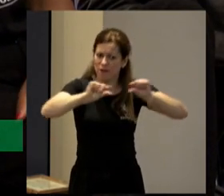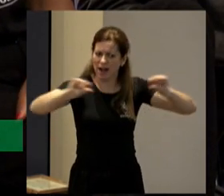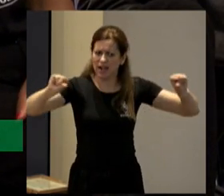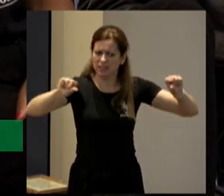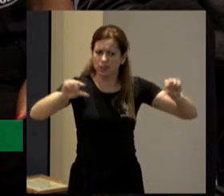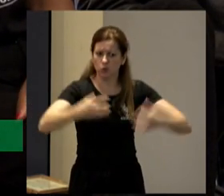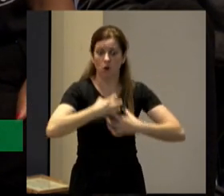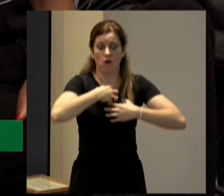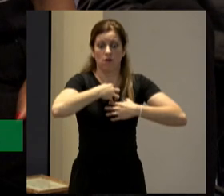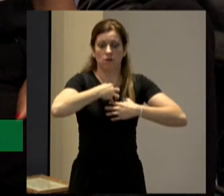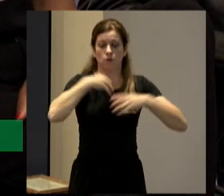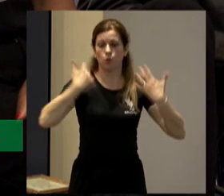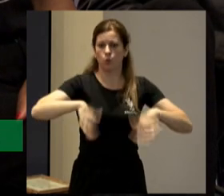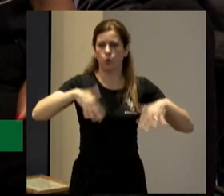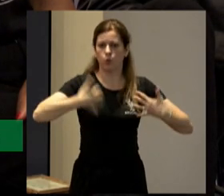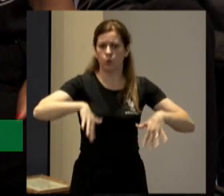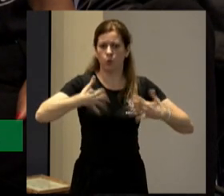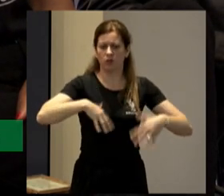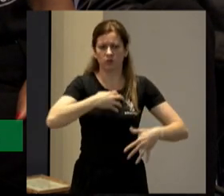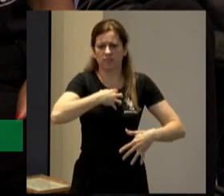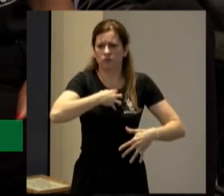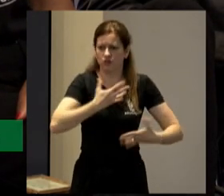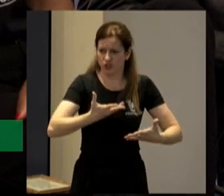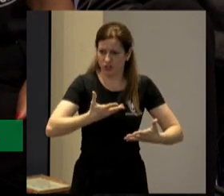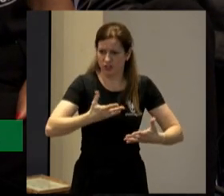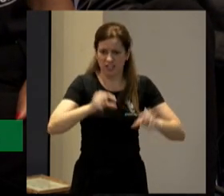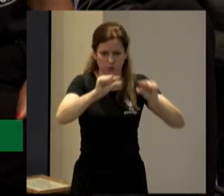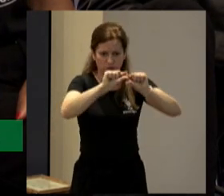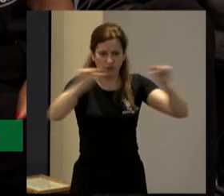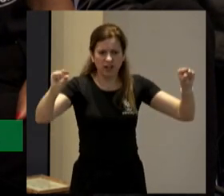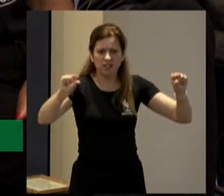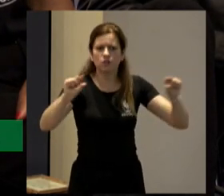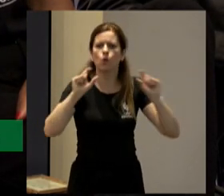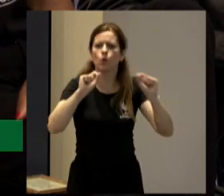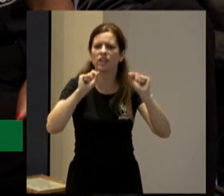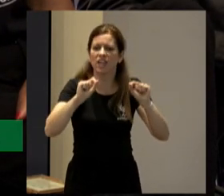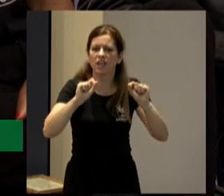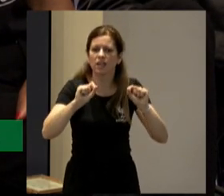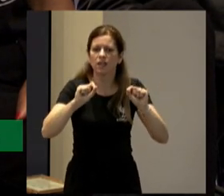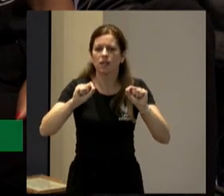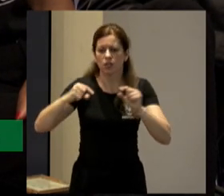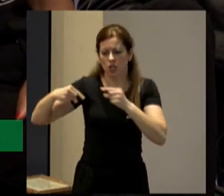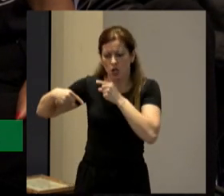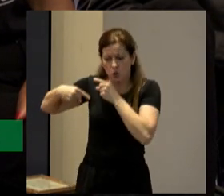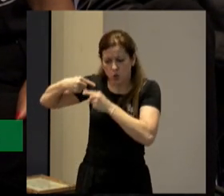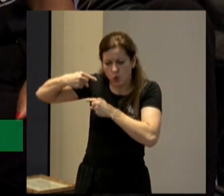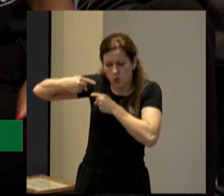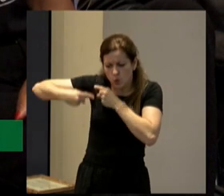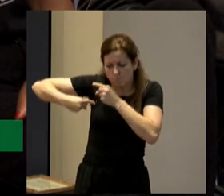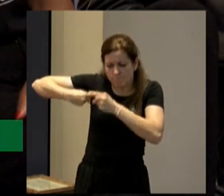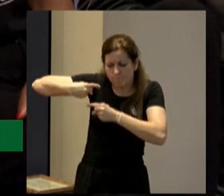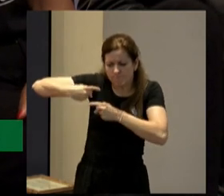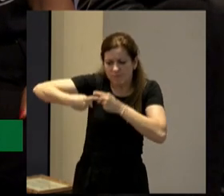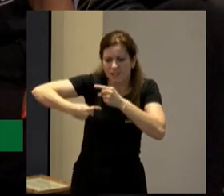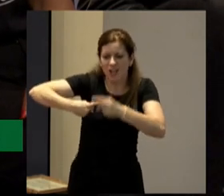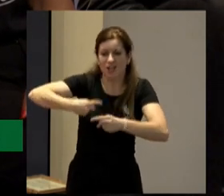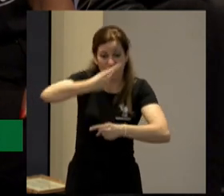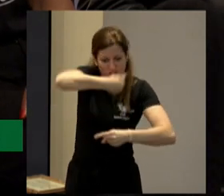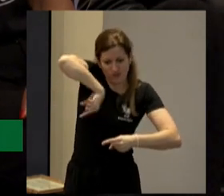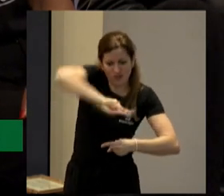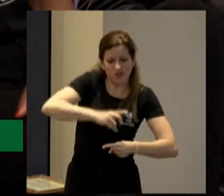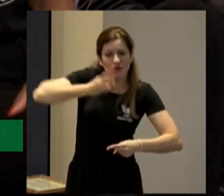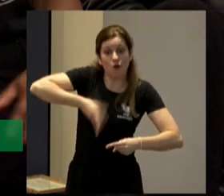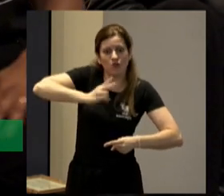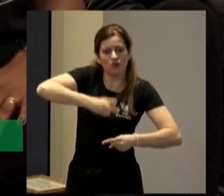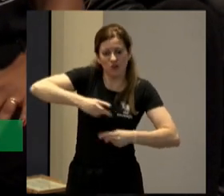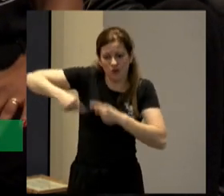me bateu e me fez pensar muito nesse feriado, que as nossas raízes sejam sempre as nossas asas. É isso, que